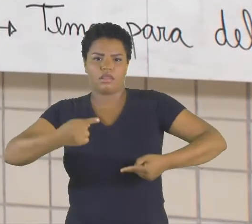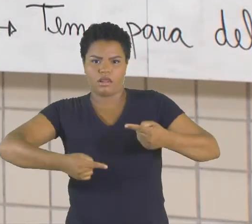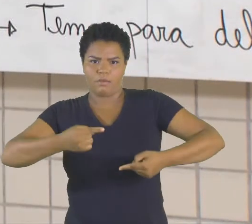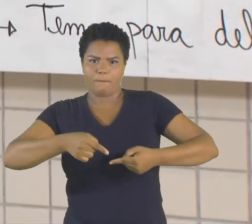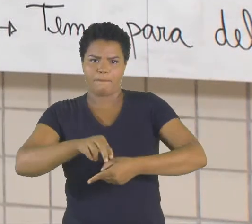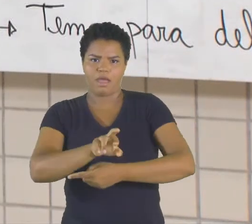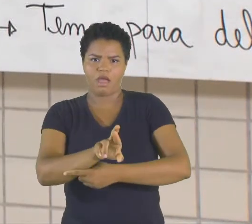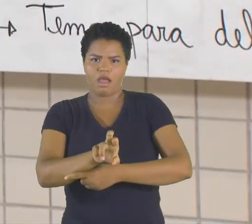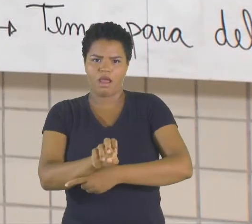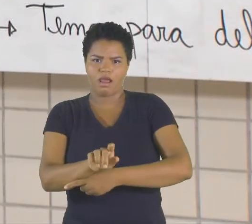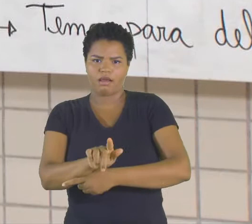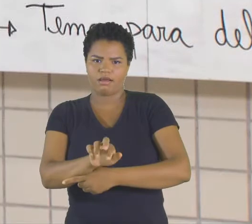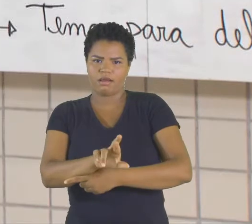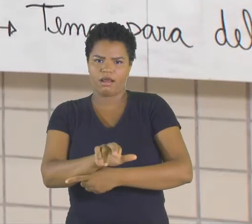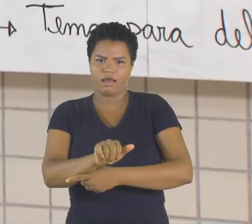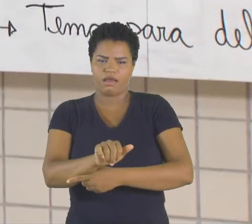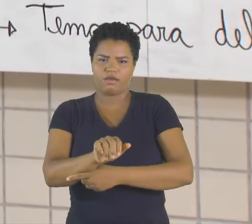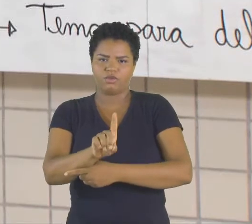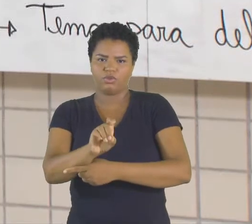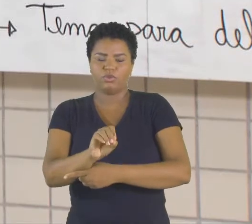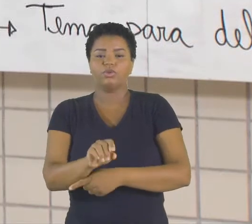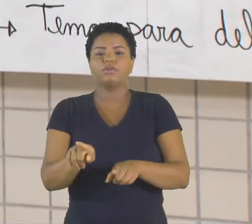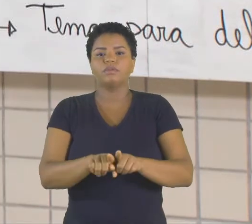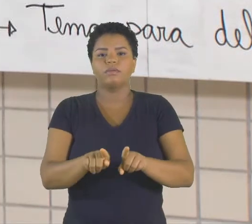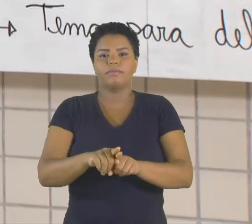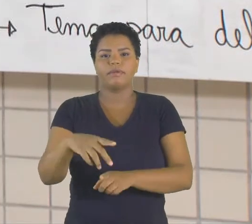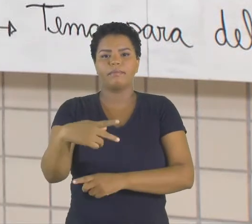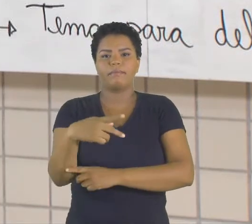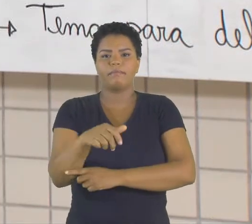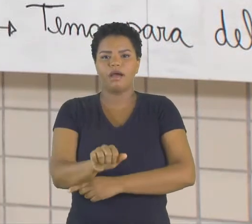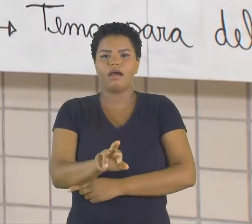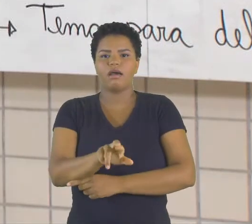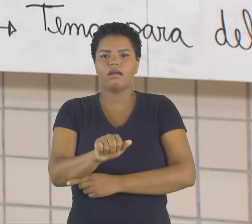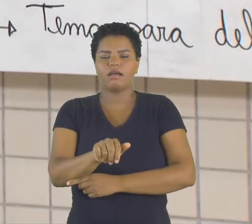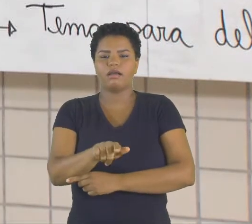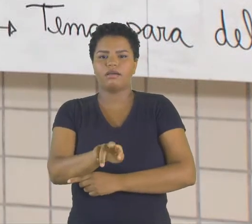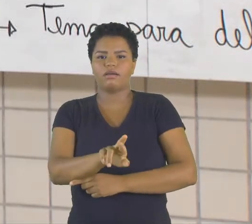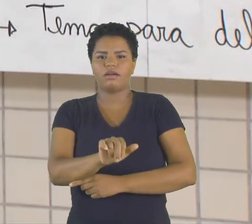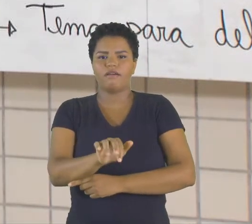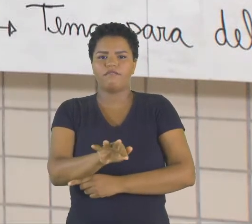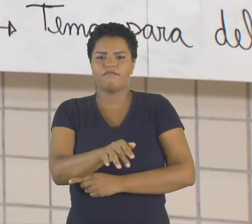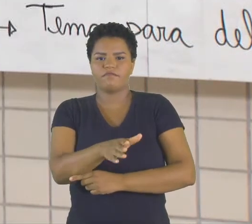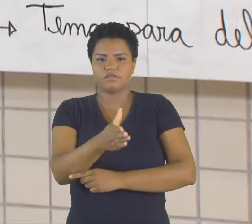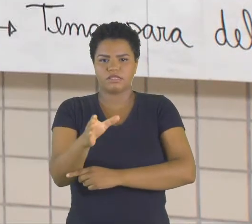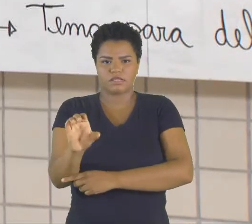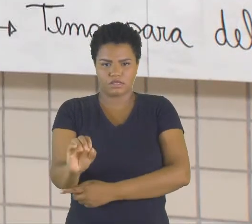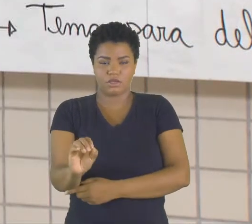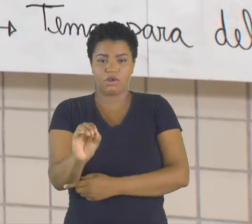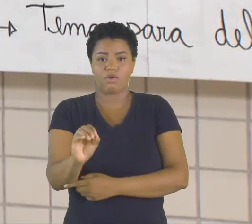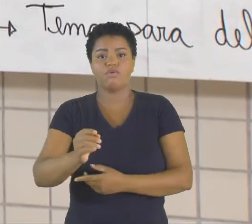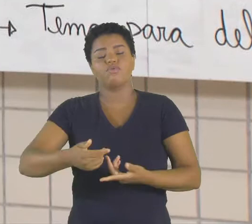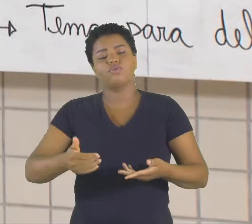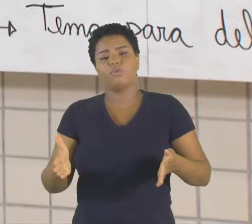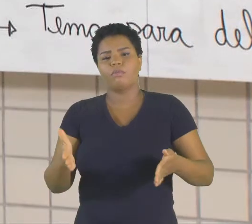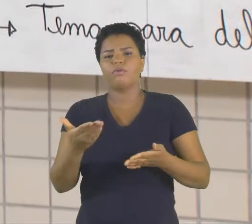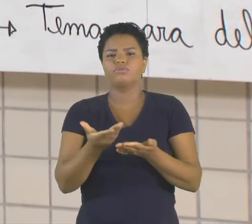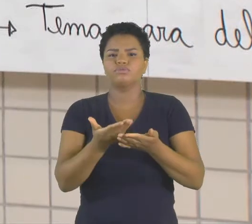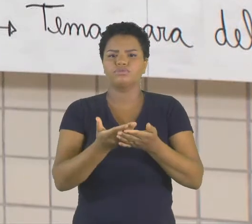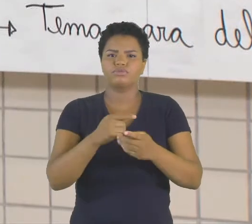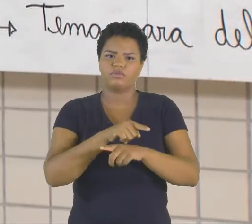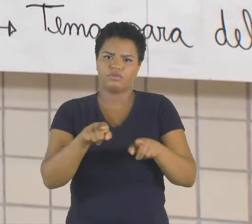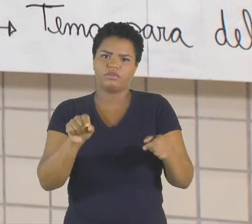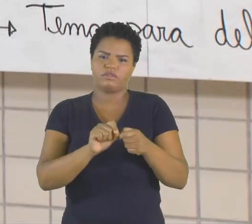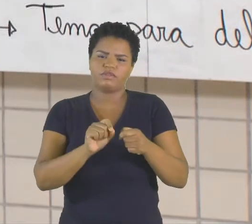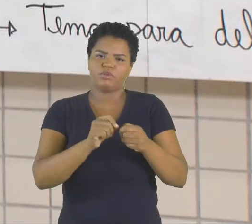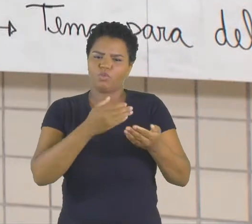a paragrafação. Sempre nos blocos de estudo que vocês estão fazendo, desde o início dessas aulas